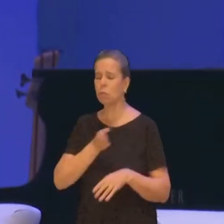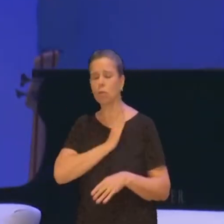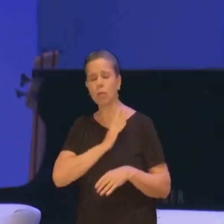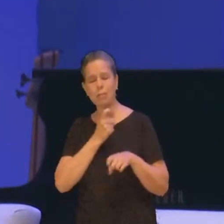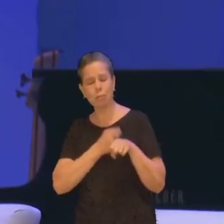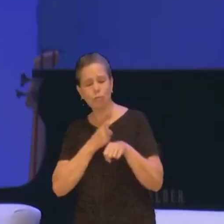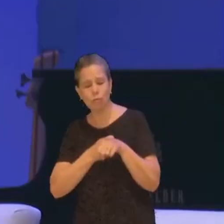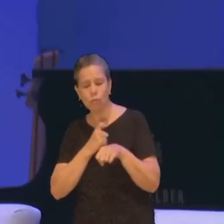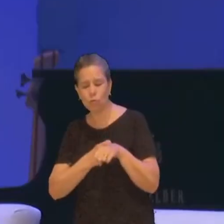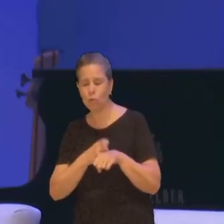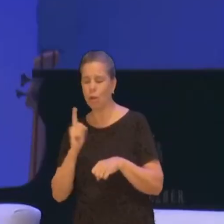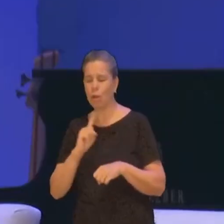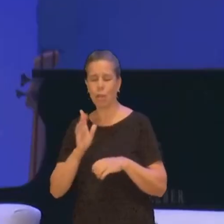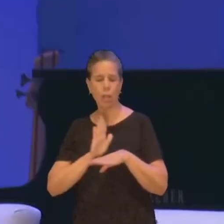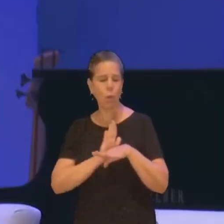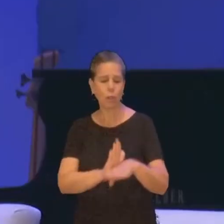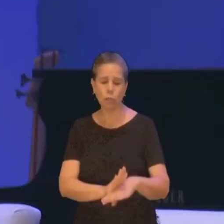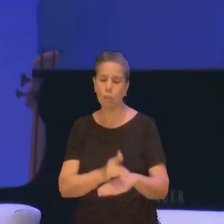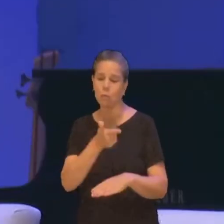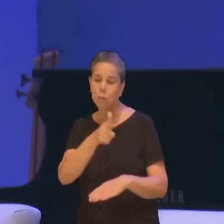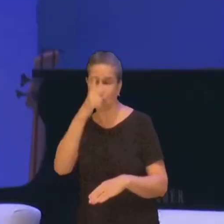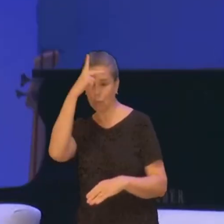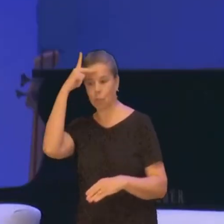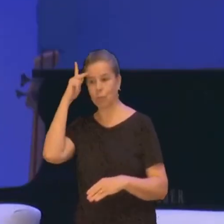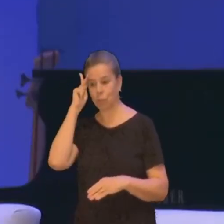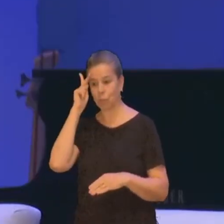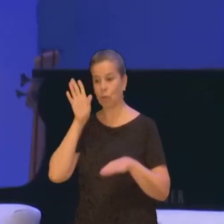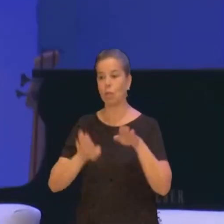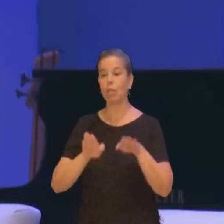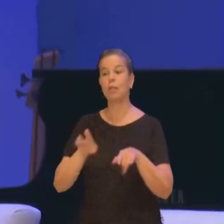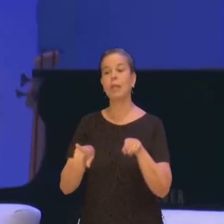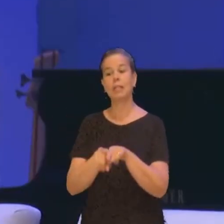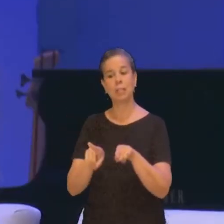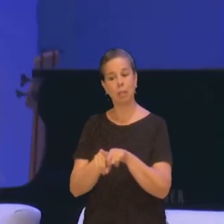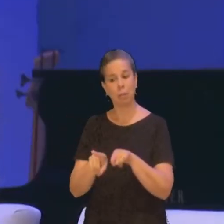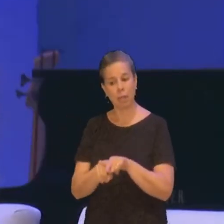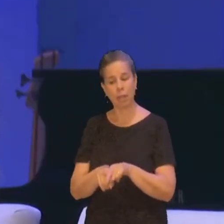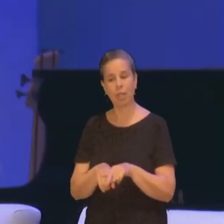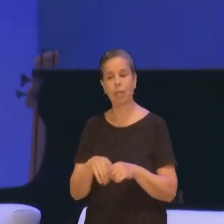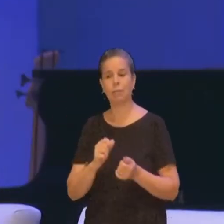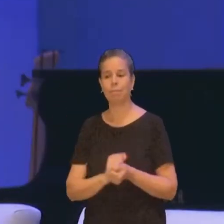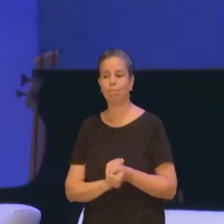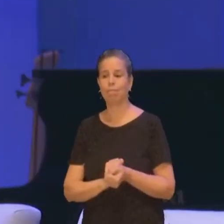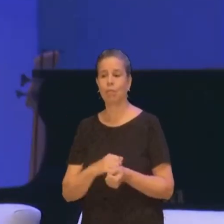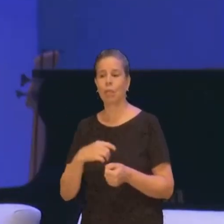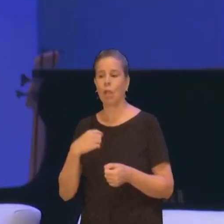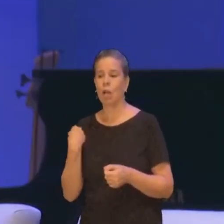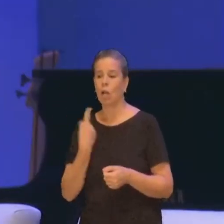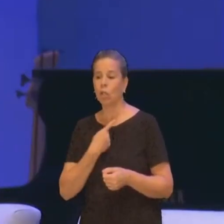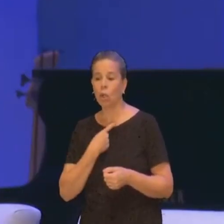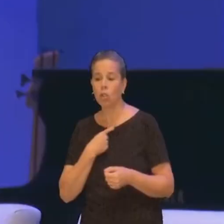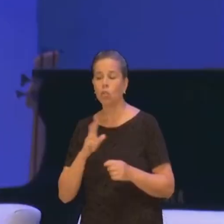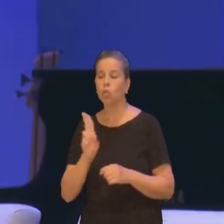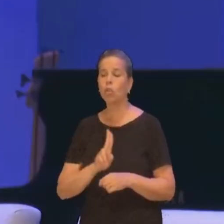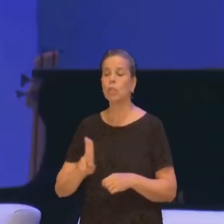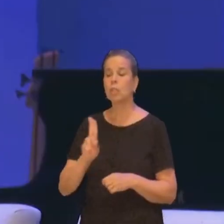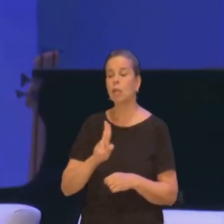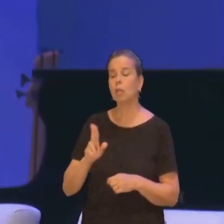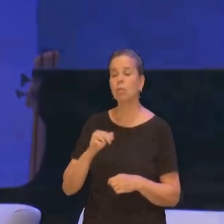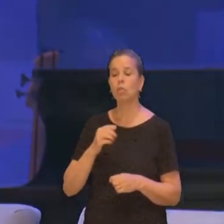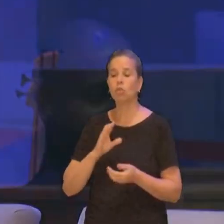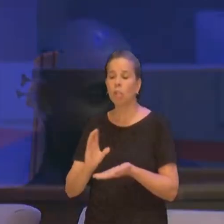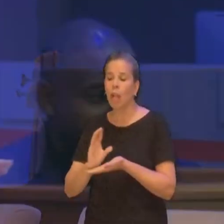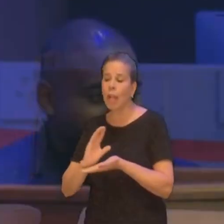próximo? Quantas vezes nós não colocamos o que temos, o que podemos à disposição para ajudar o próximo?